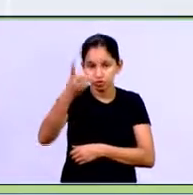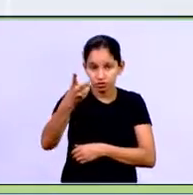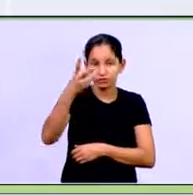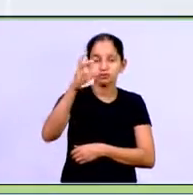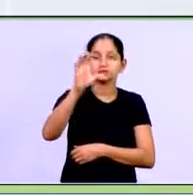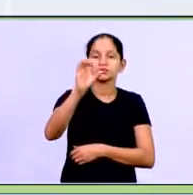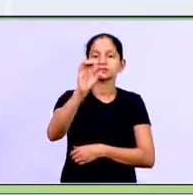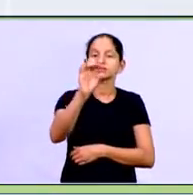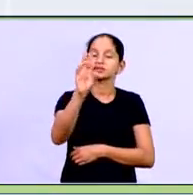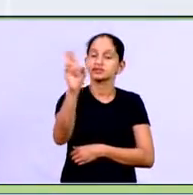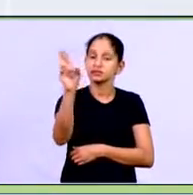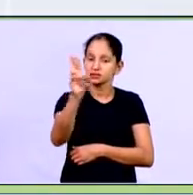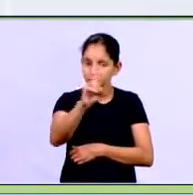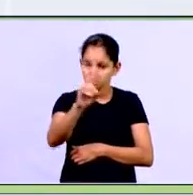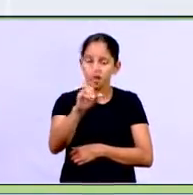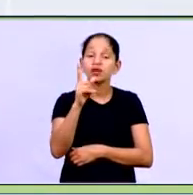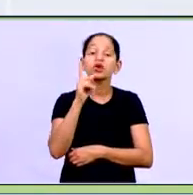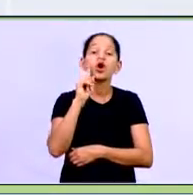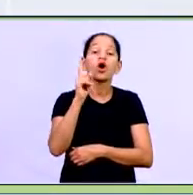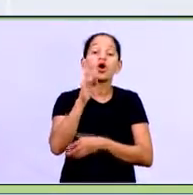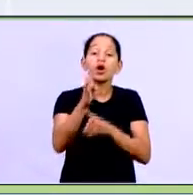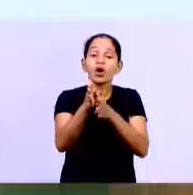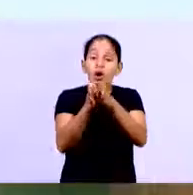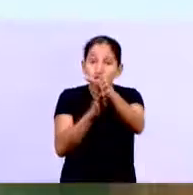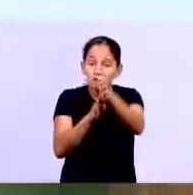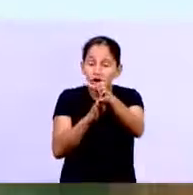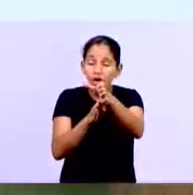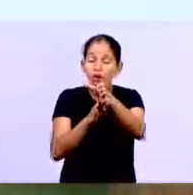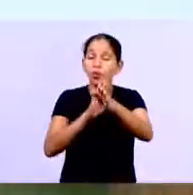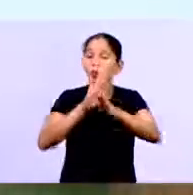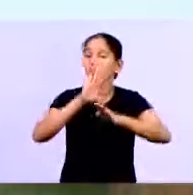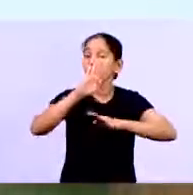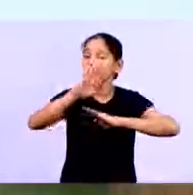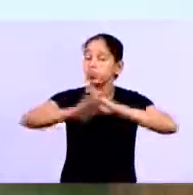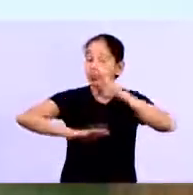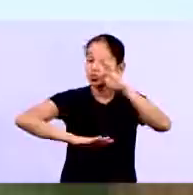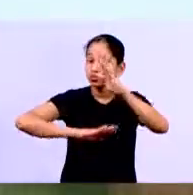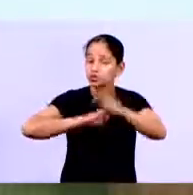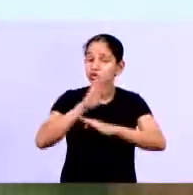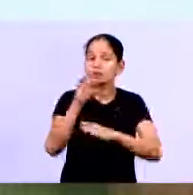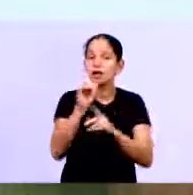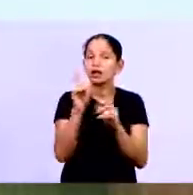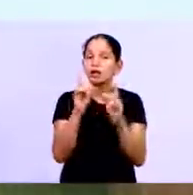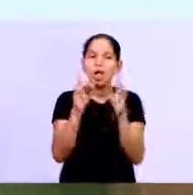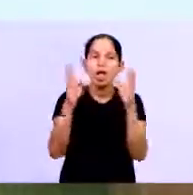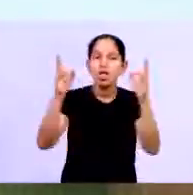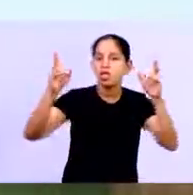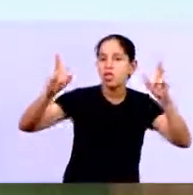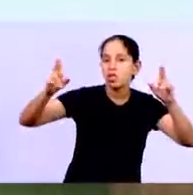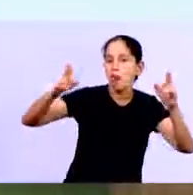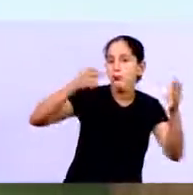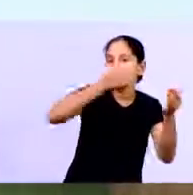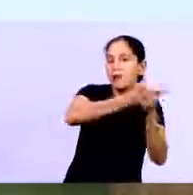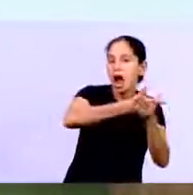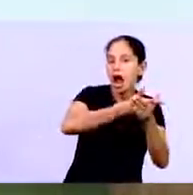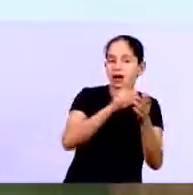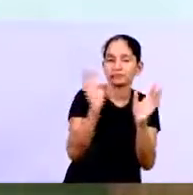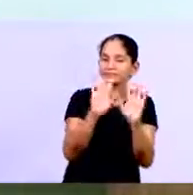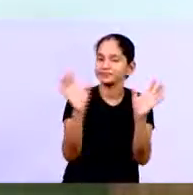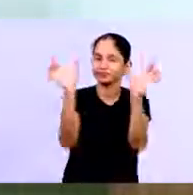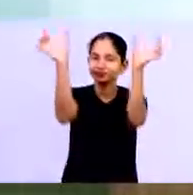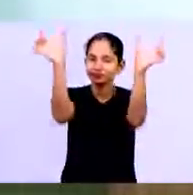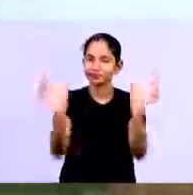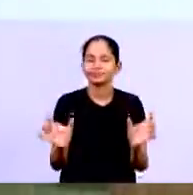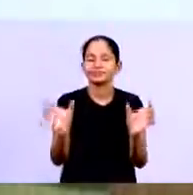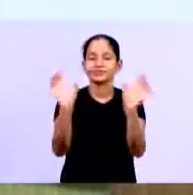uma dica, né, Rafael, para os nossos alunos, né? Não confundir a amortização com pagamento, ok? Não confundir a amortização